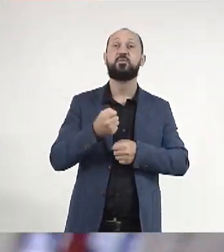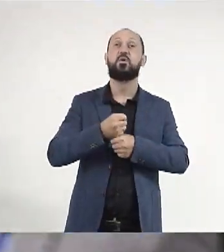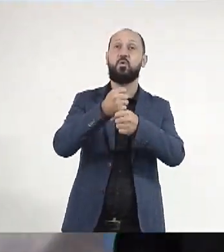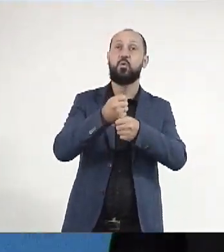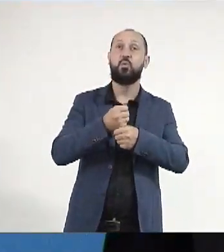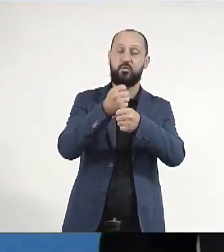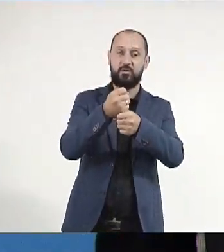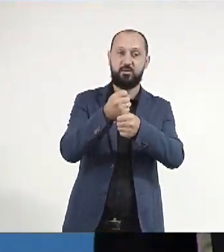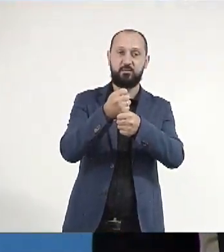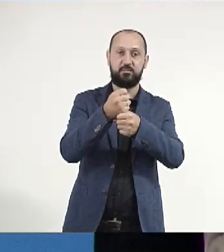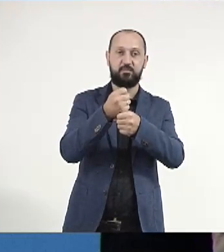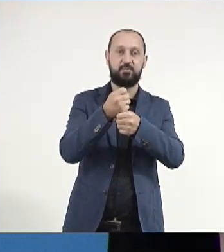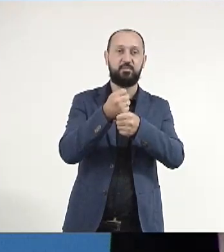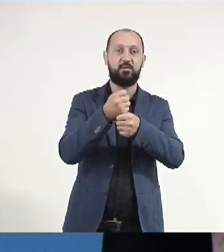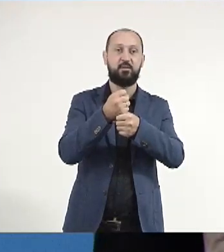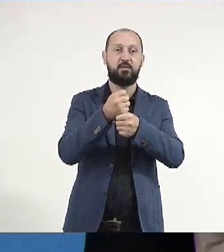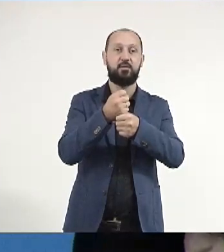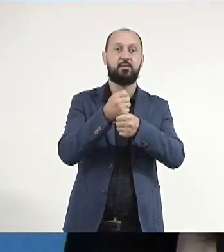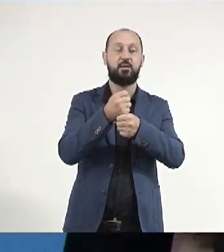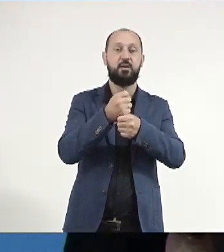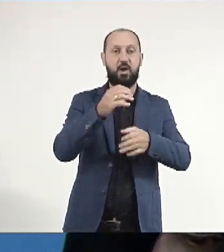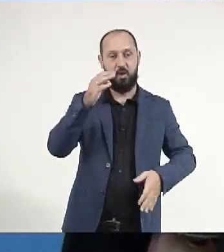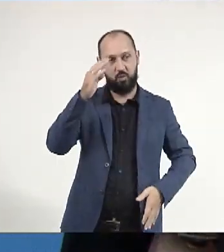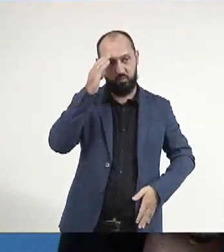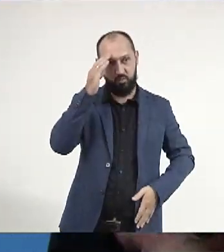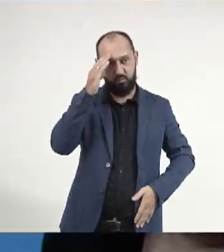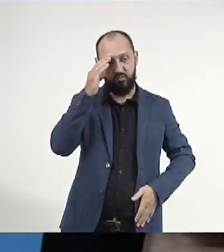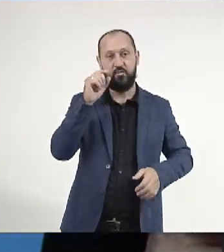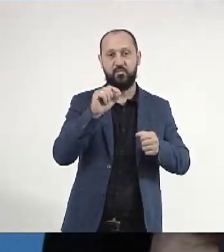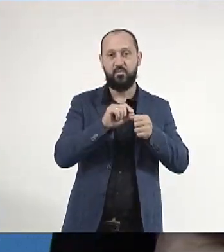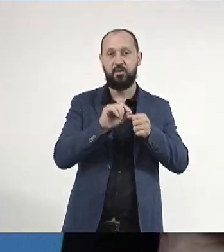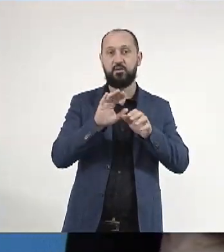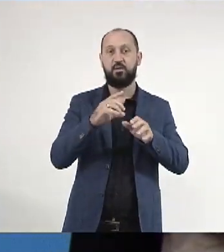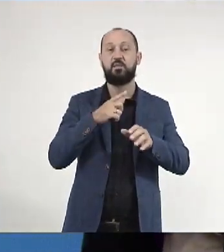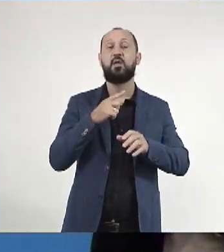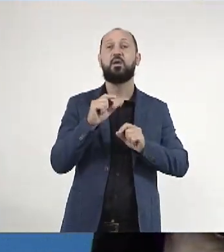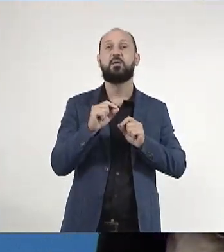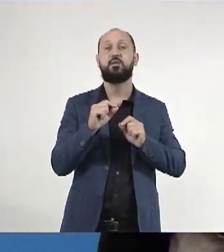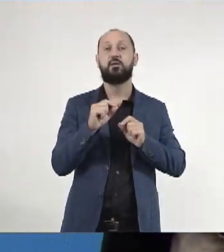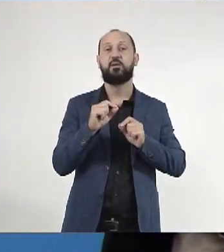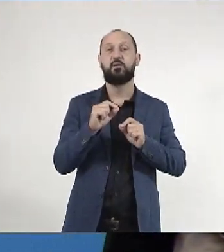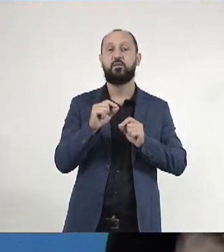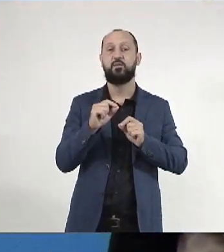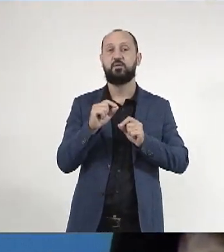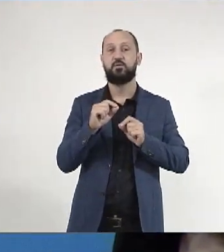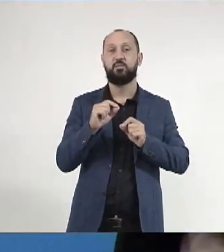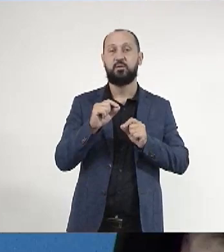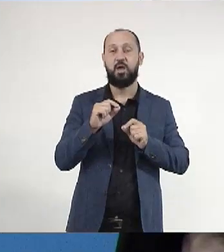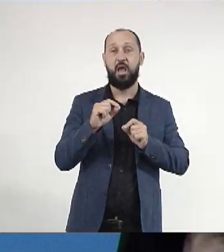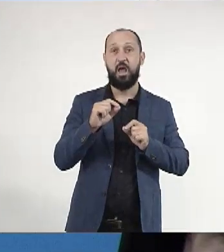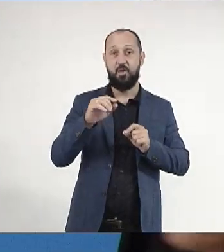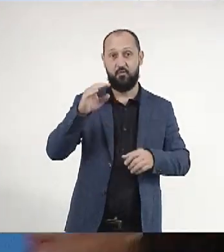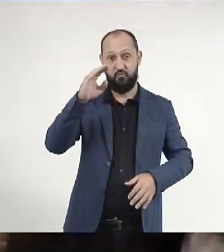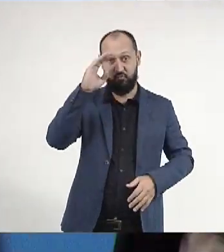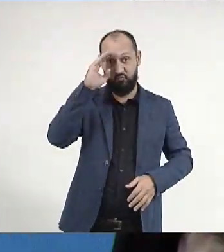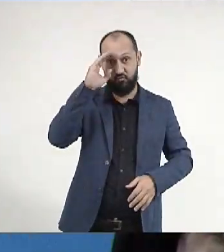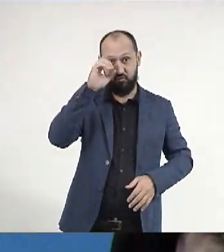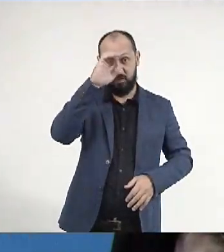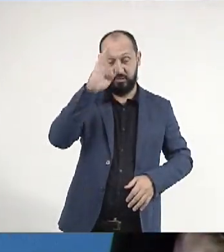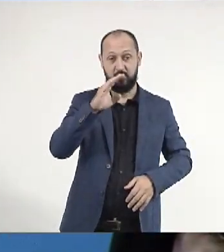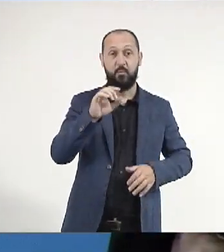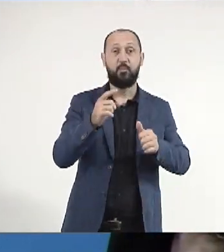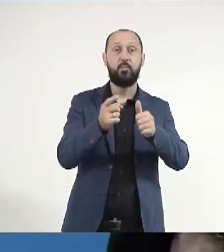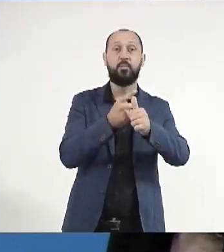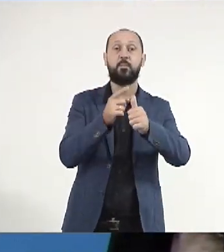uma forma que a Força Nacional tem atuado no Mato Grosso do Sul.